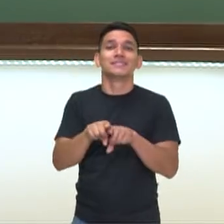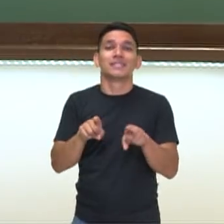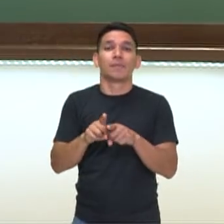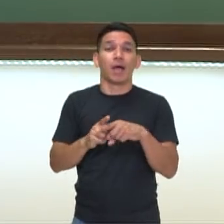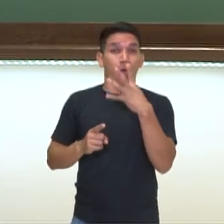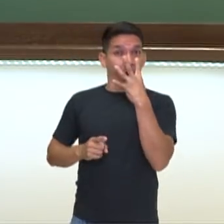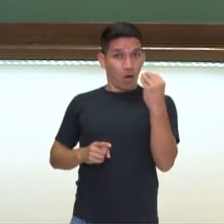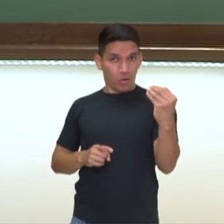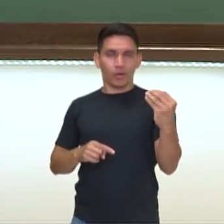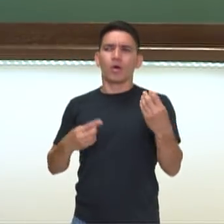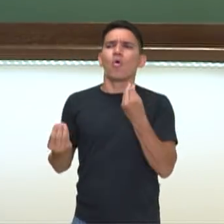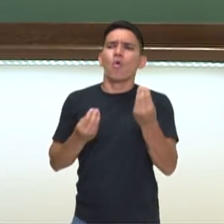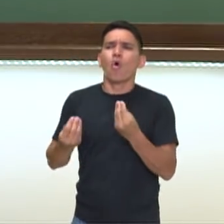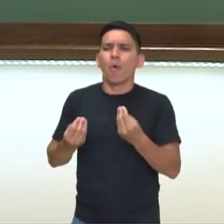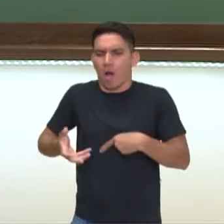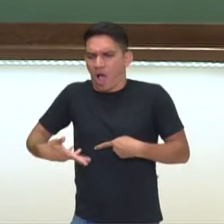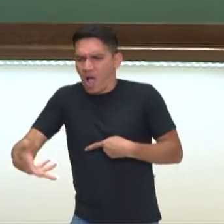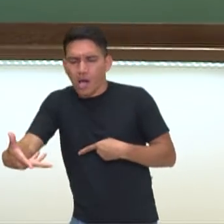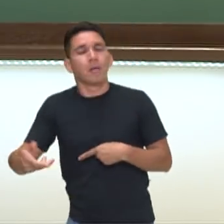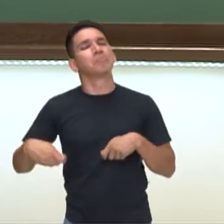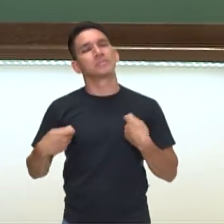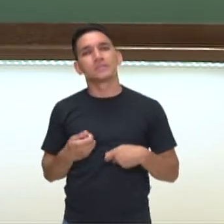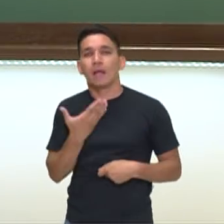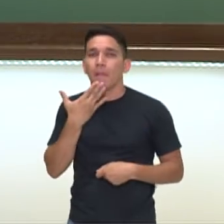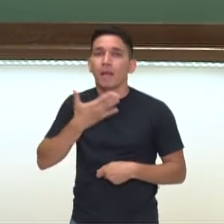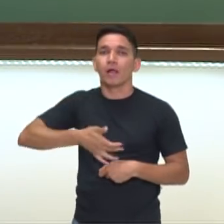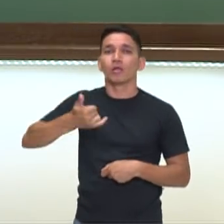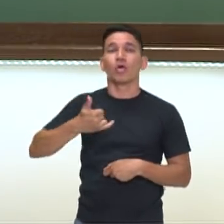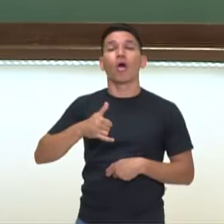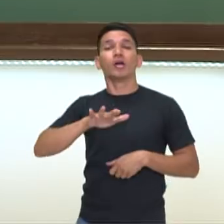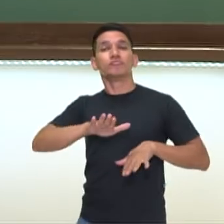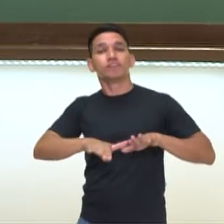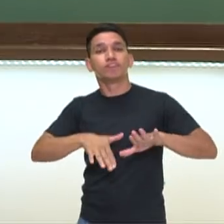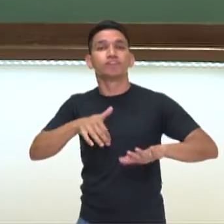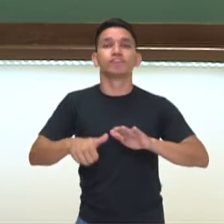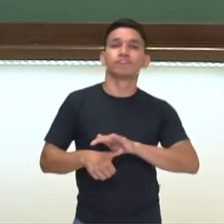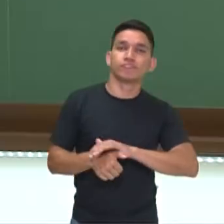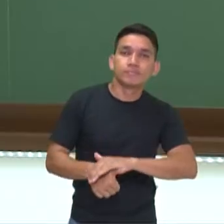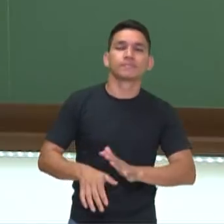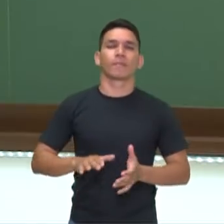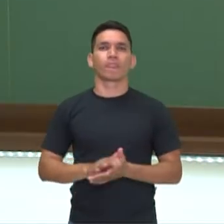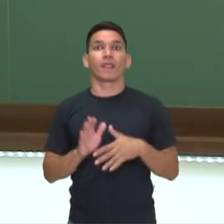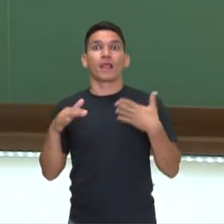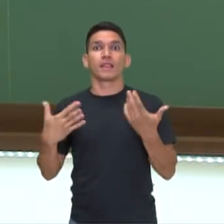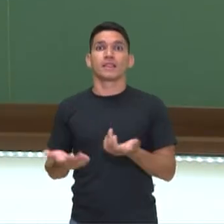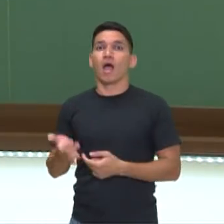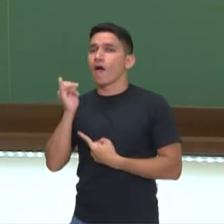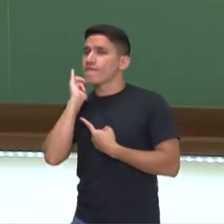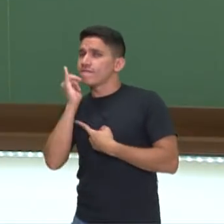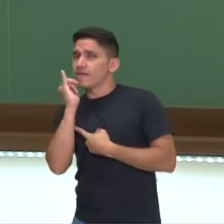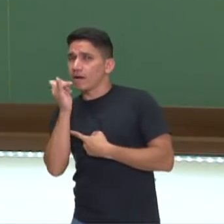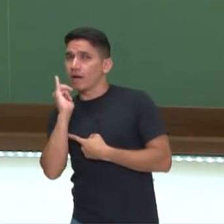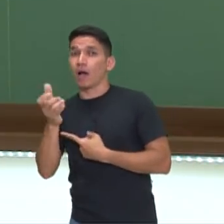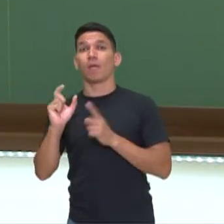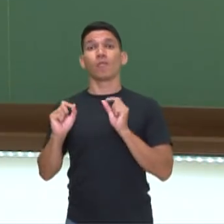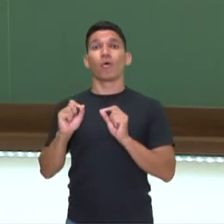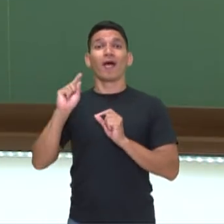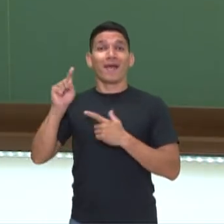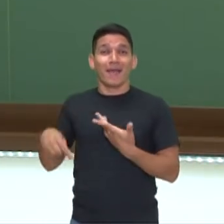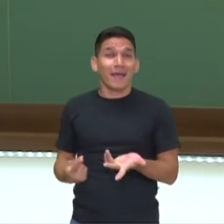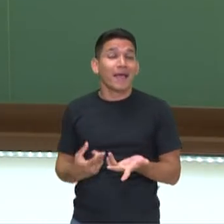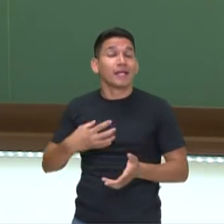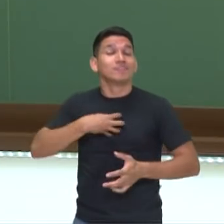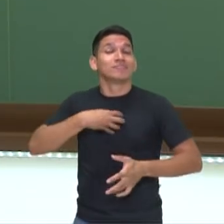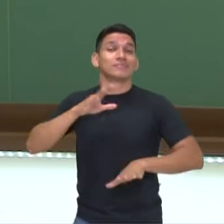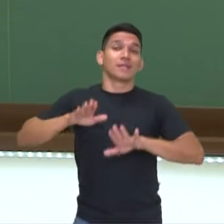ser rápido e não chegar no objetivo que você pré-determinou. Então, quer dizer, a fábula também são narrativas, histórias, até